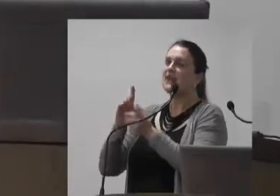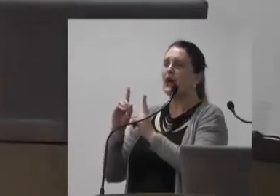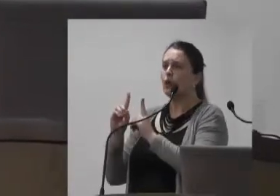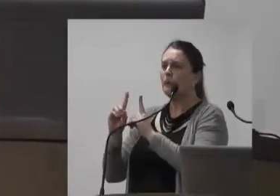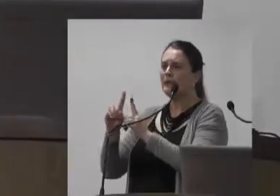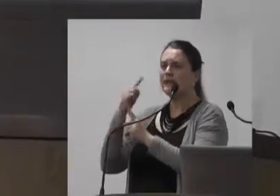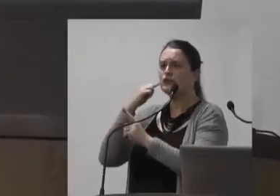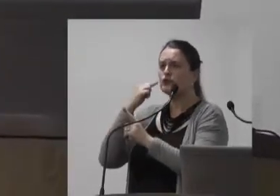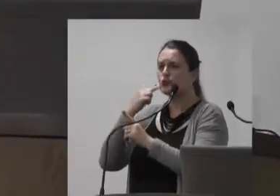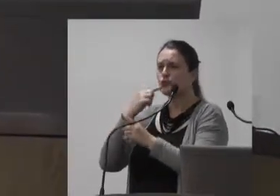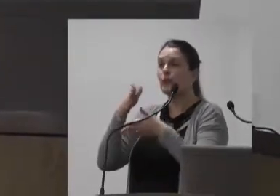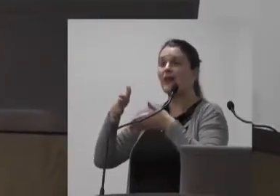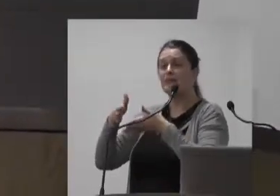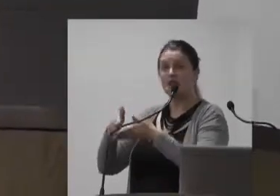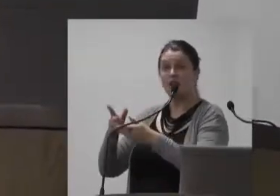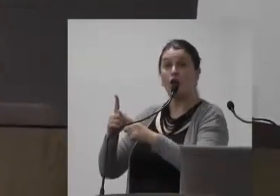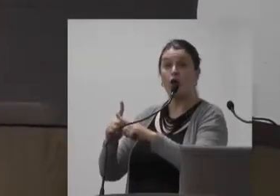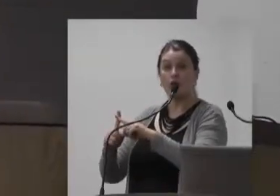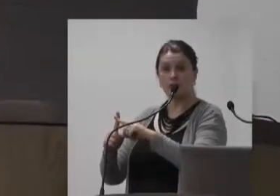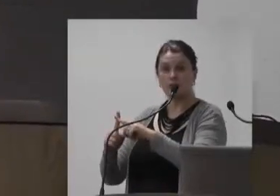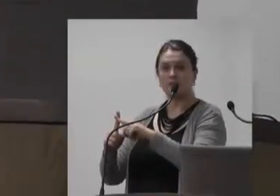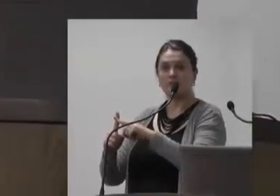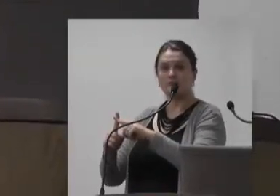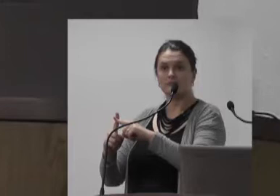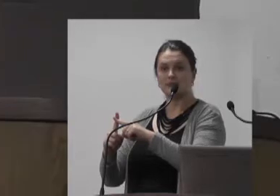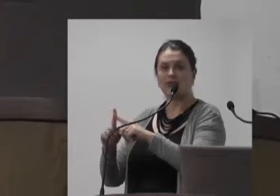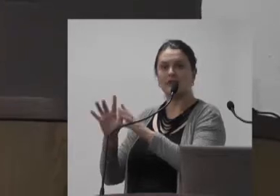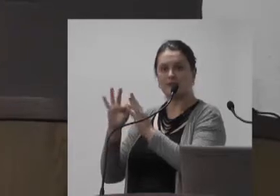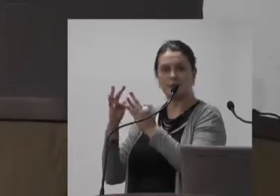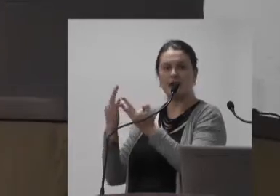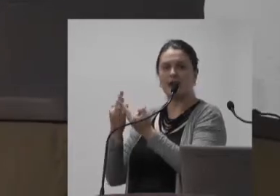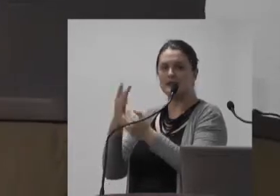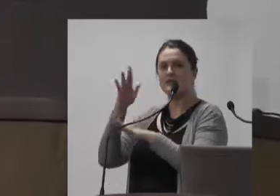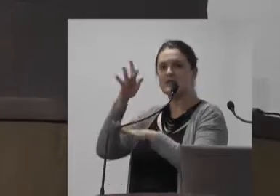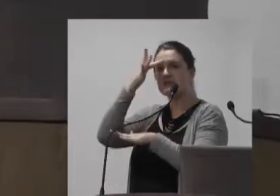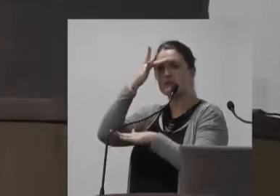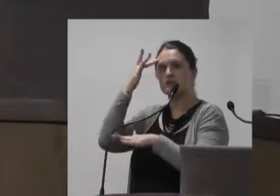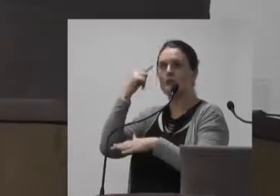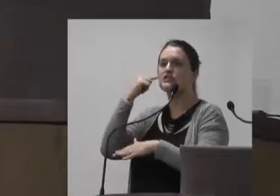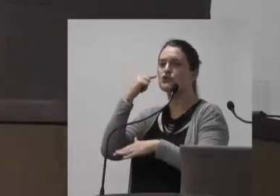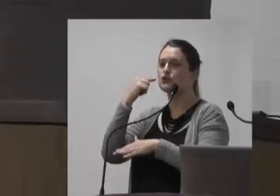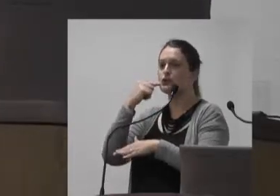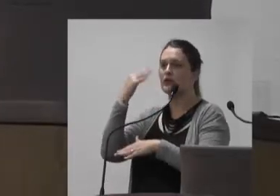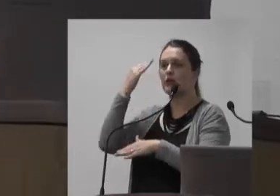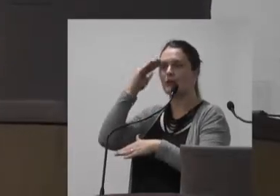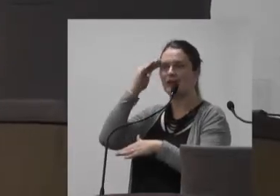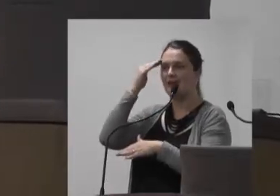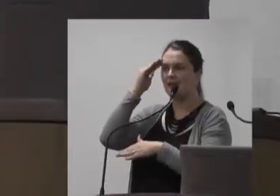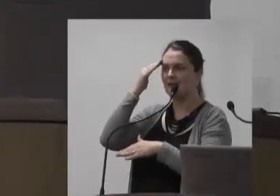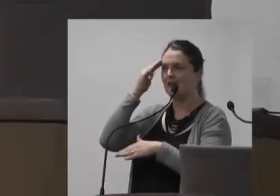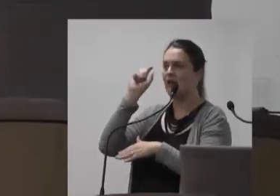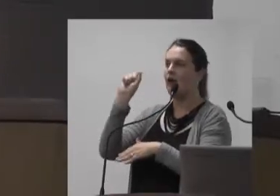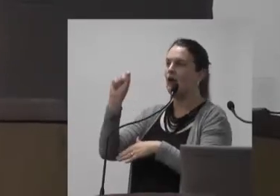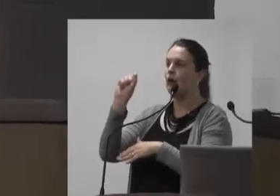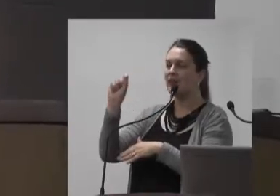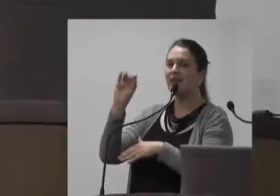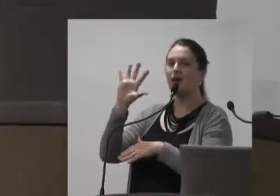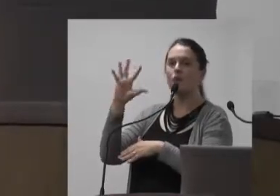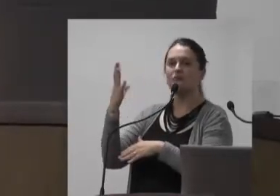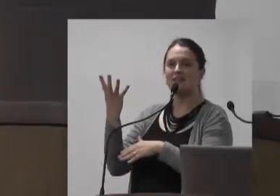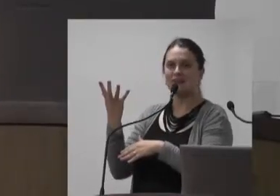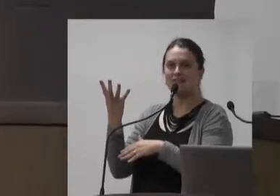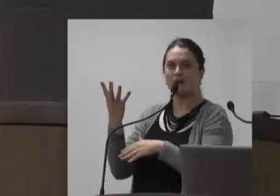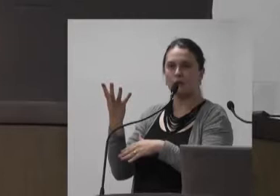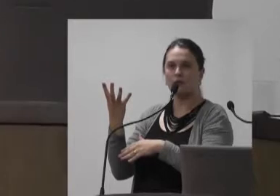já acompanhei surdo em velório, né, familiar. Às vezes as pessoas surdas não entendem o